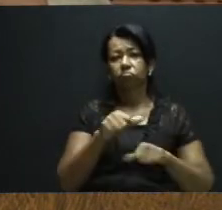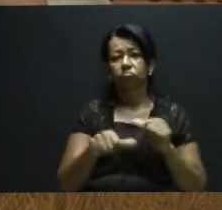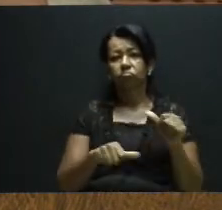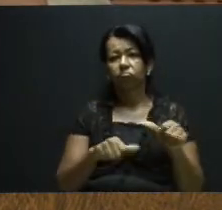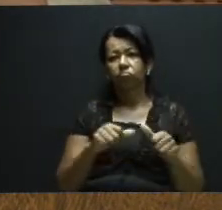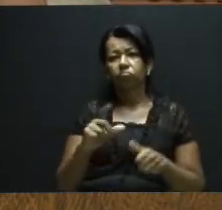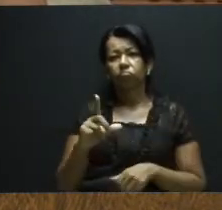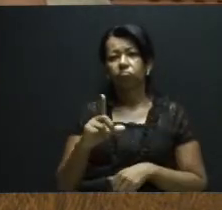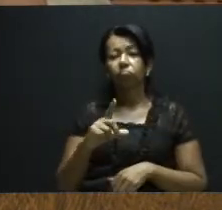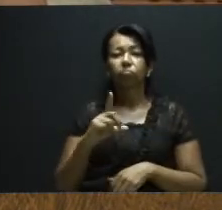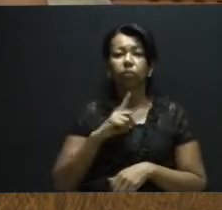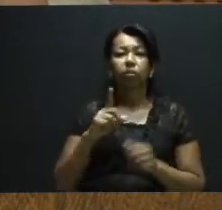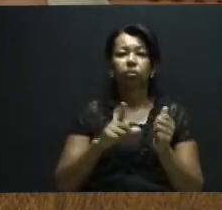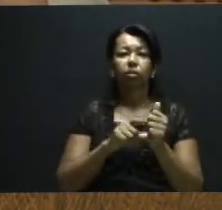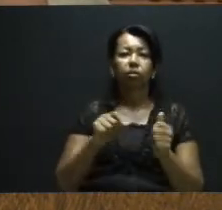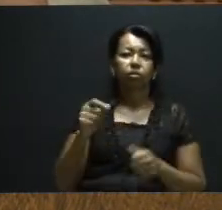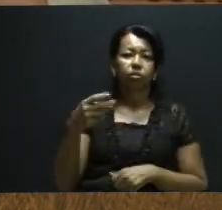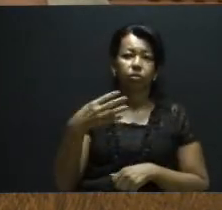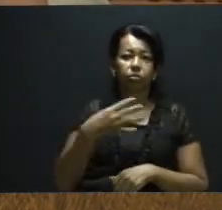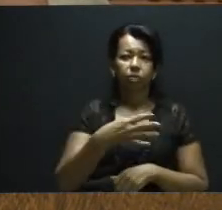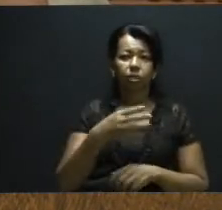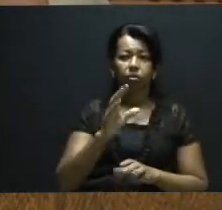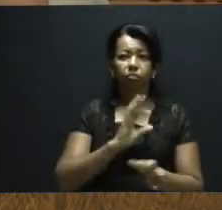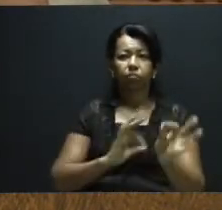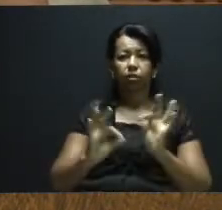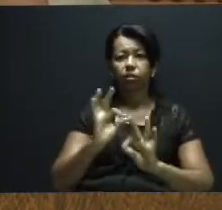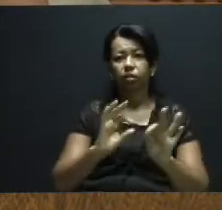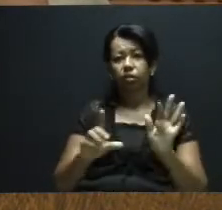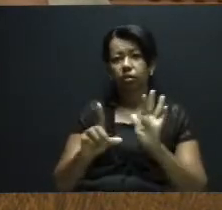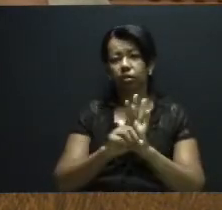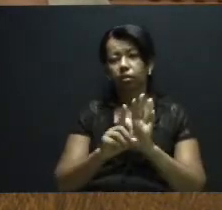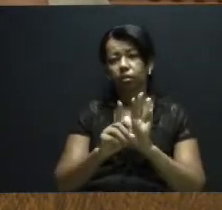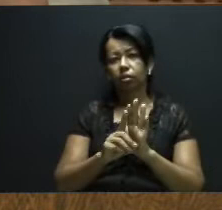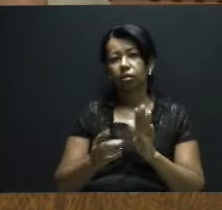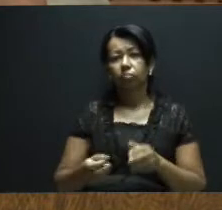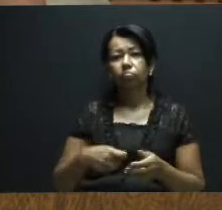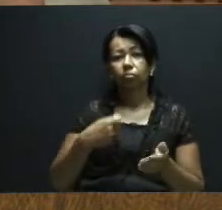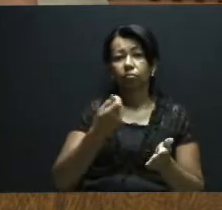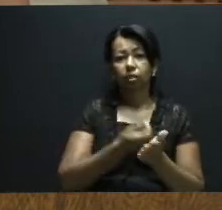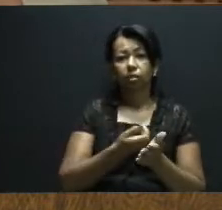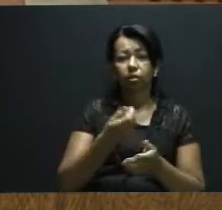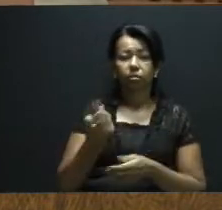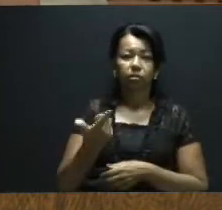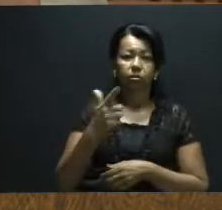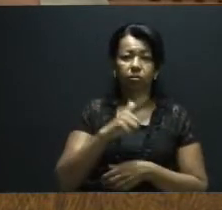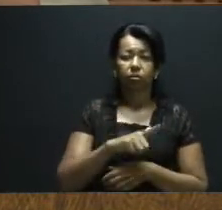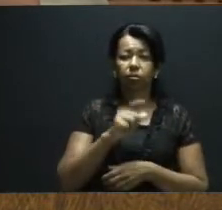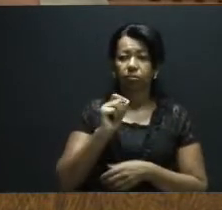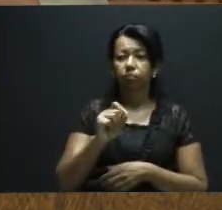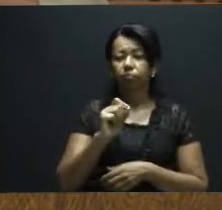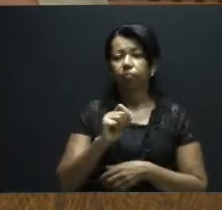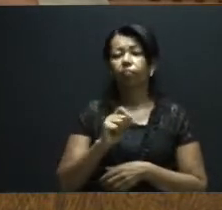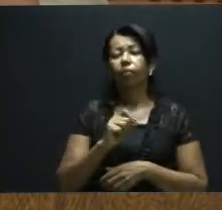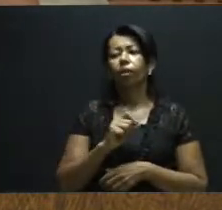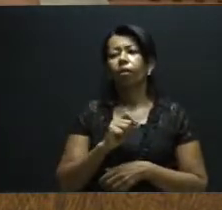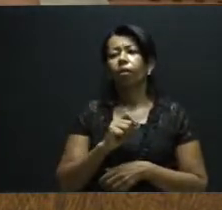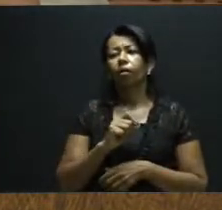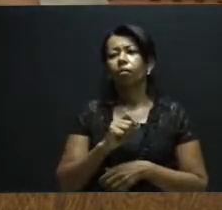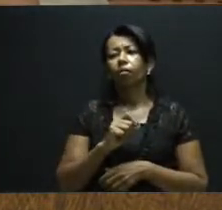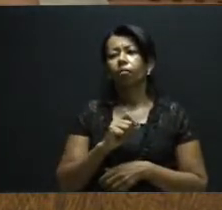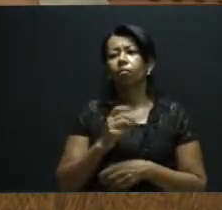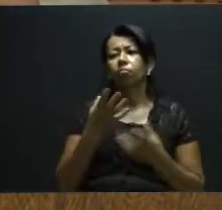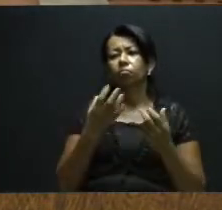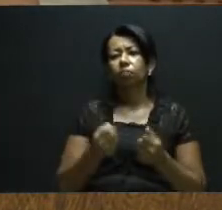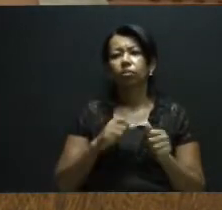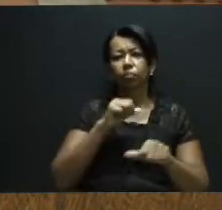teor do artigo 4º do projeto de lei remunerando sias o seguinte assim é acatada a